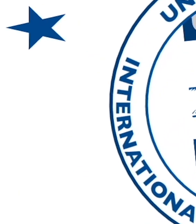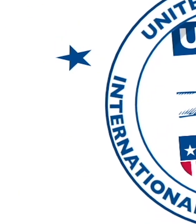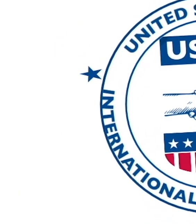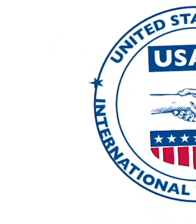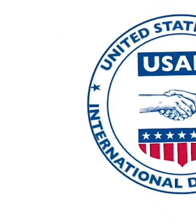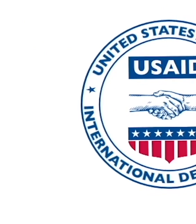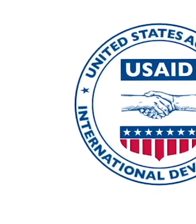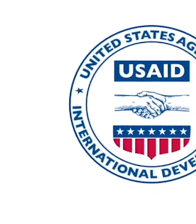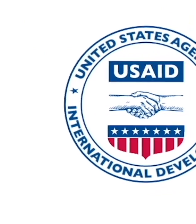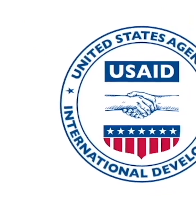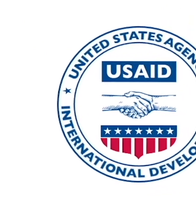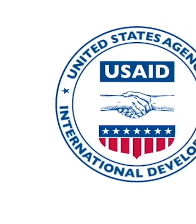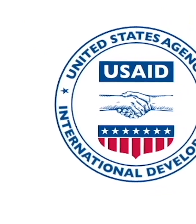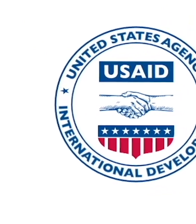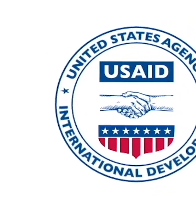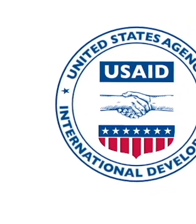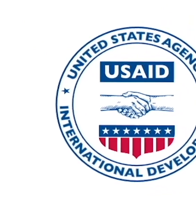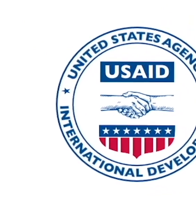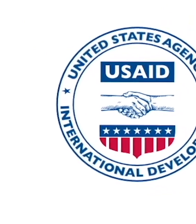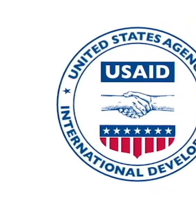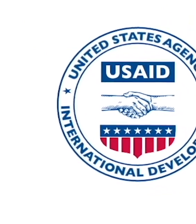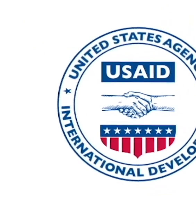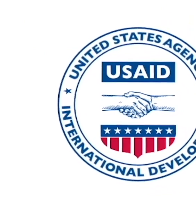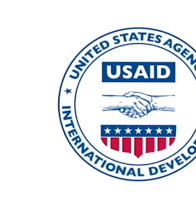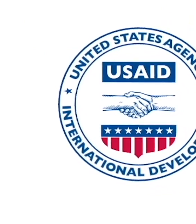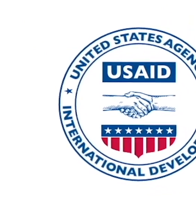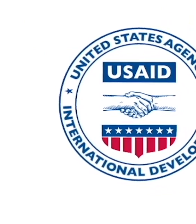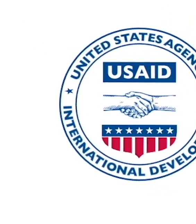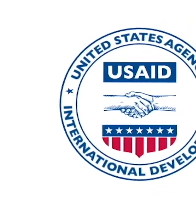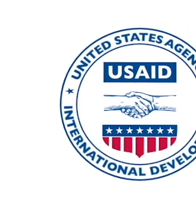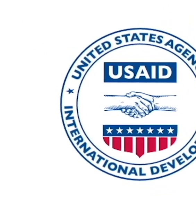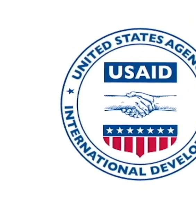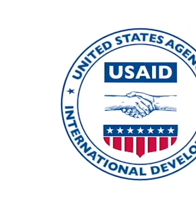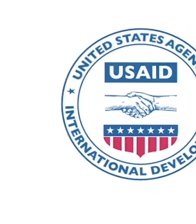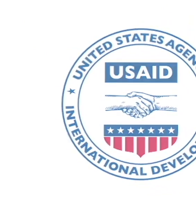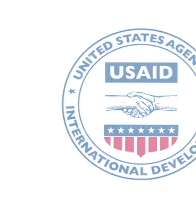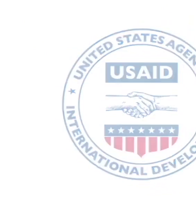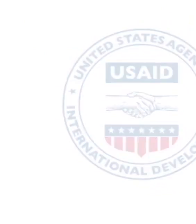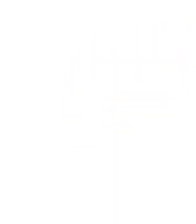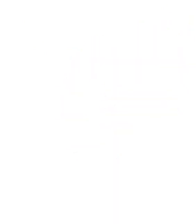Este podcast é financiado pelo governo americano.